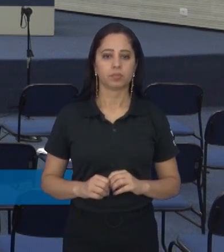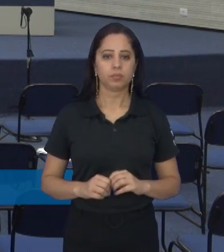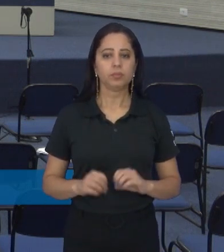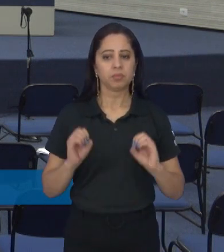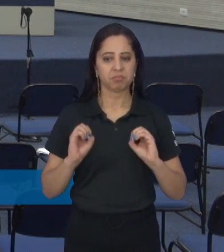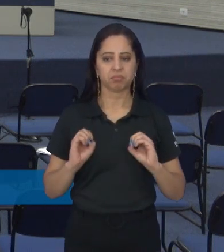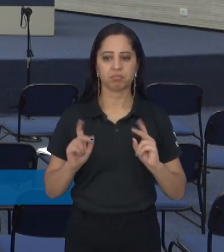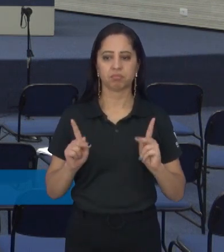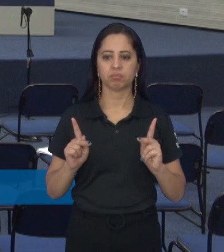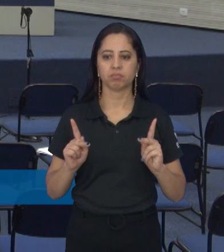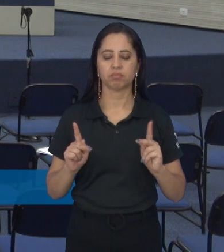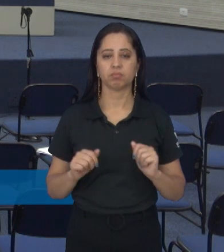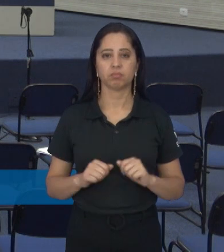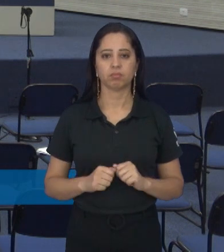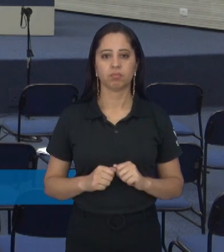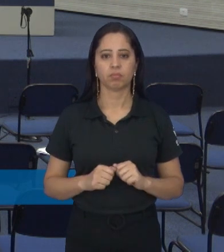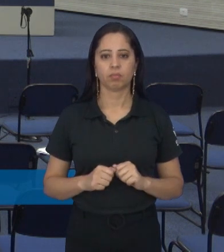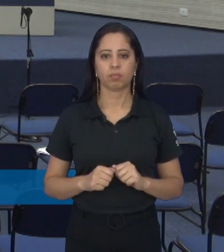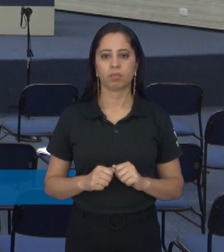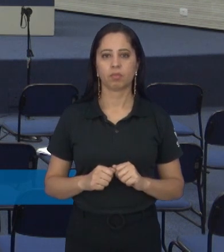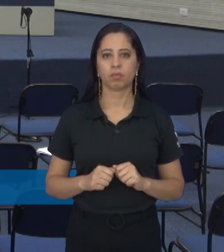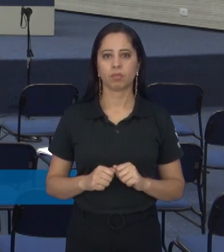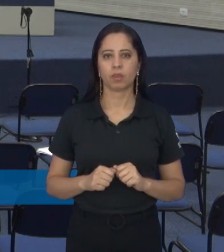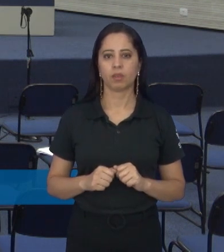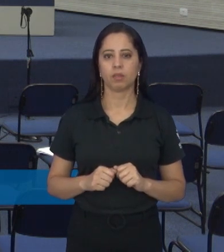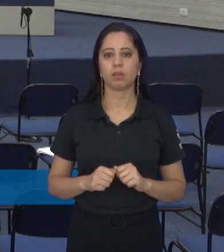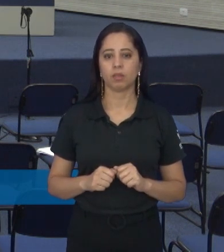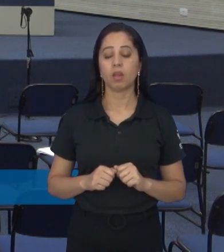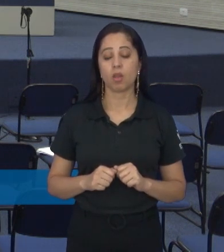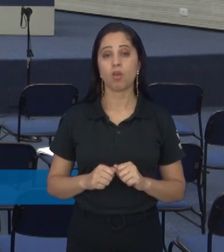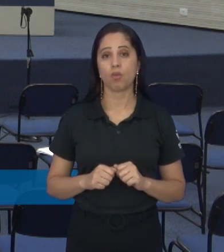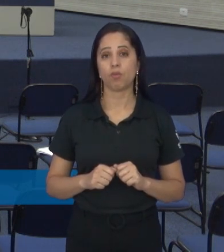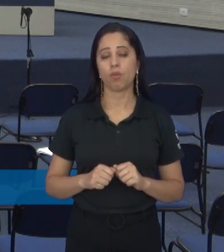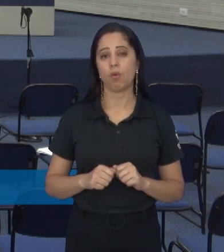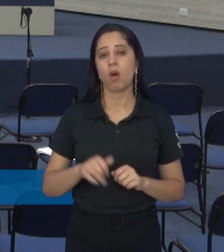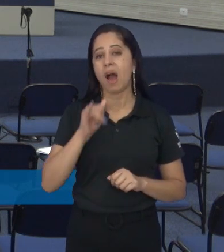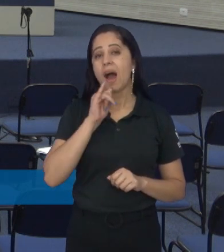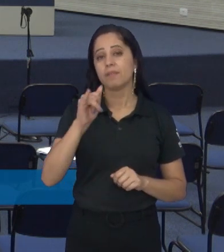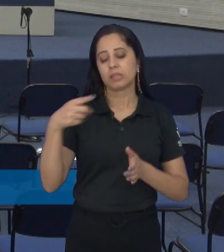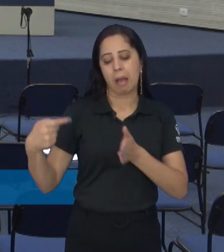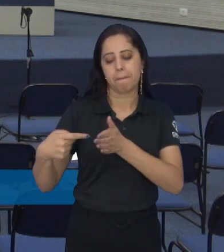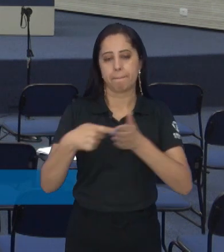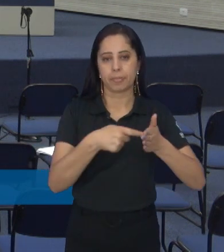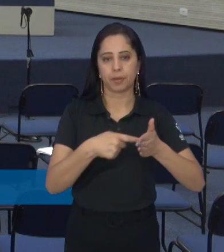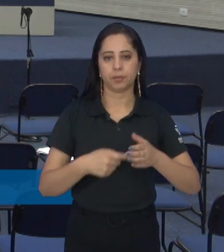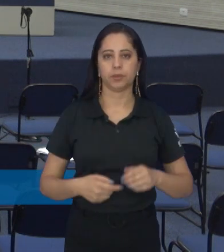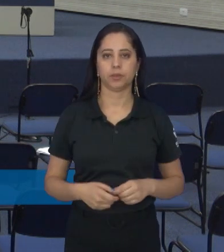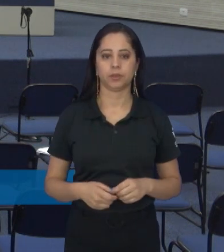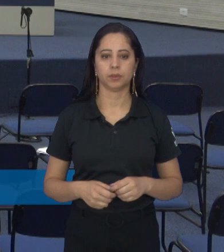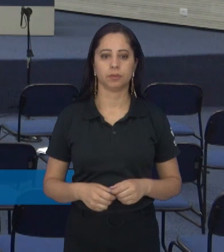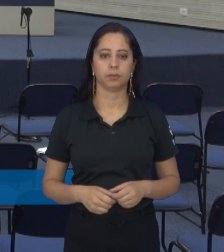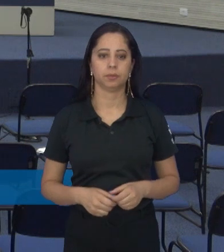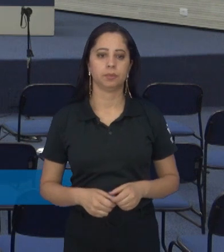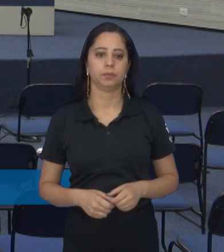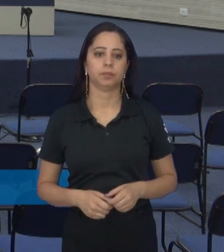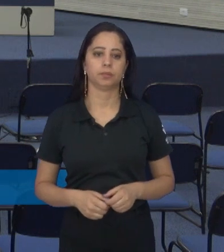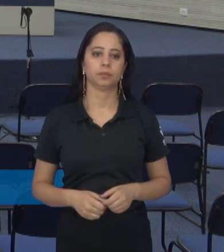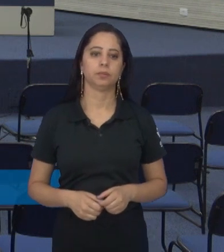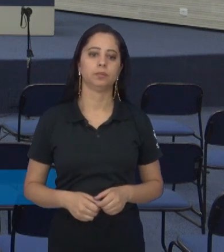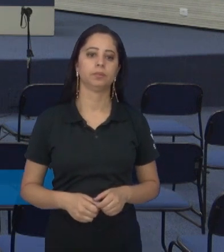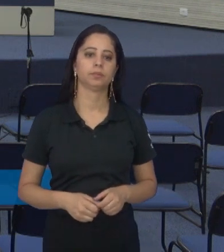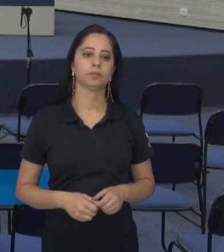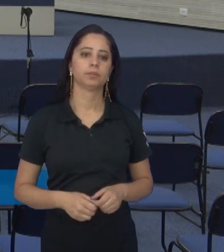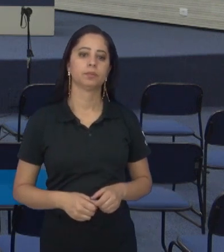Tá ok eu encaminho isso como uma denúncia da audiência pública e aí nós fazemos a fiscalização vamos